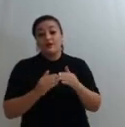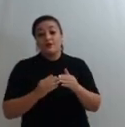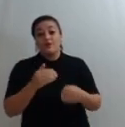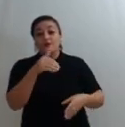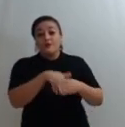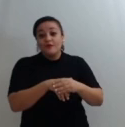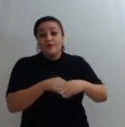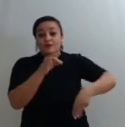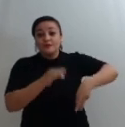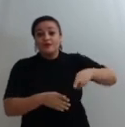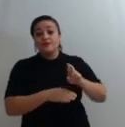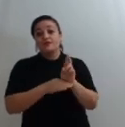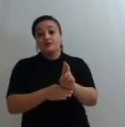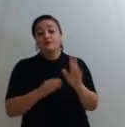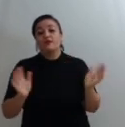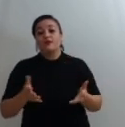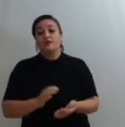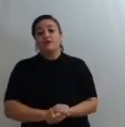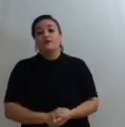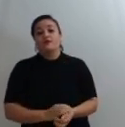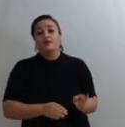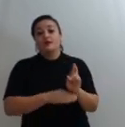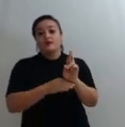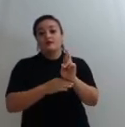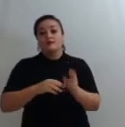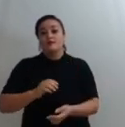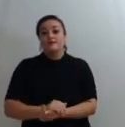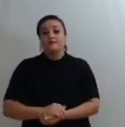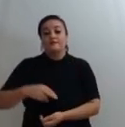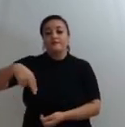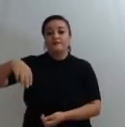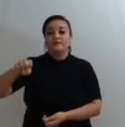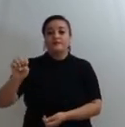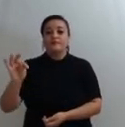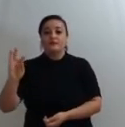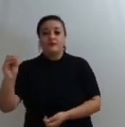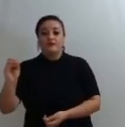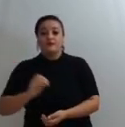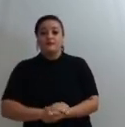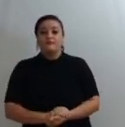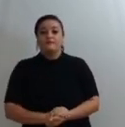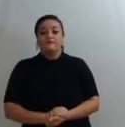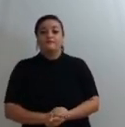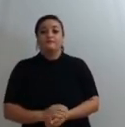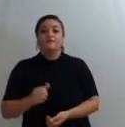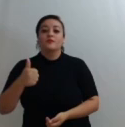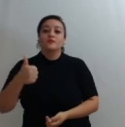A relatoria do ministro Nefe Cordeiro, embargo de declaração, no RESP